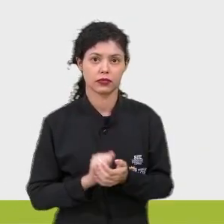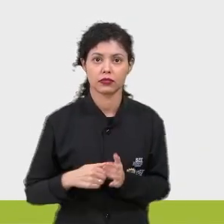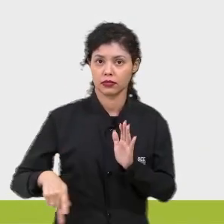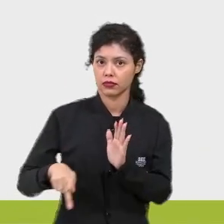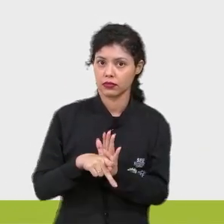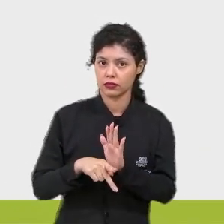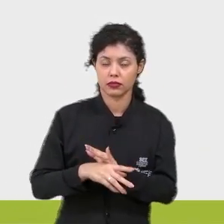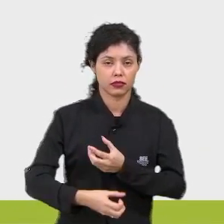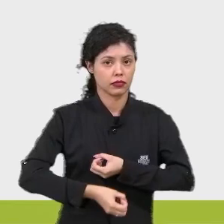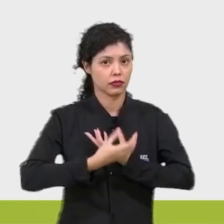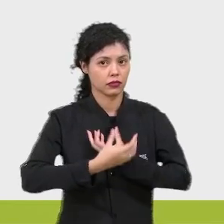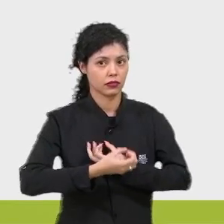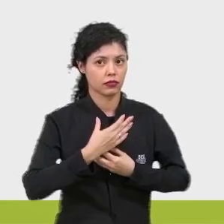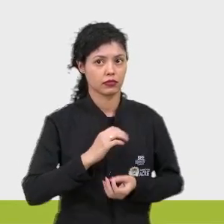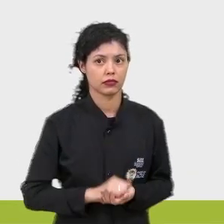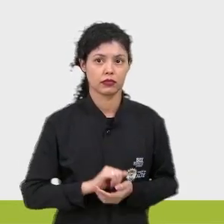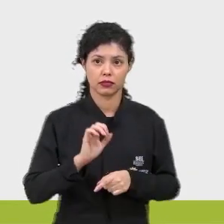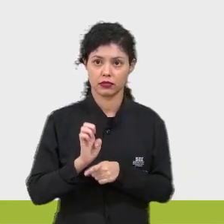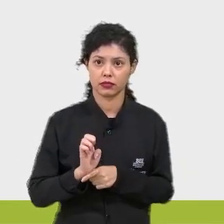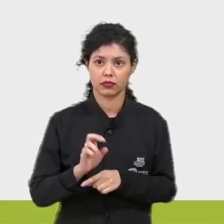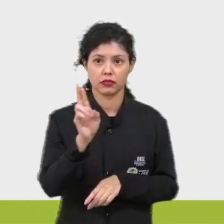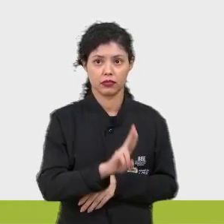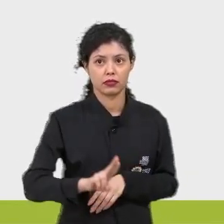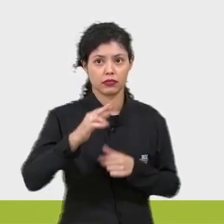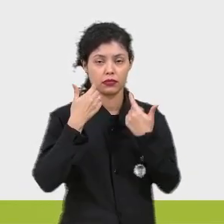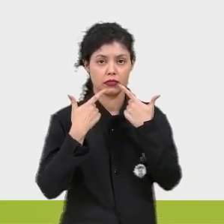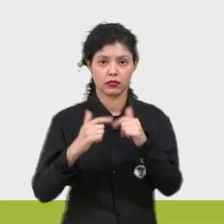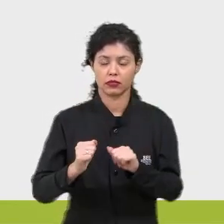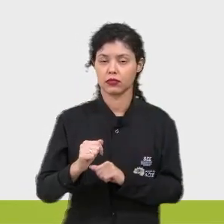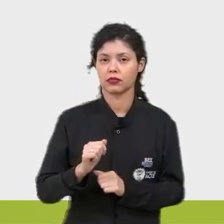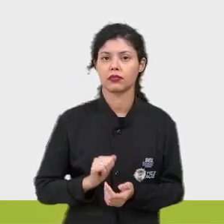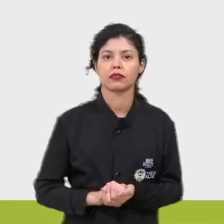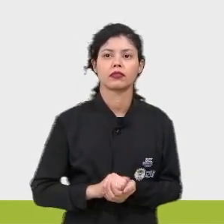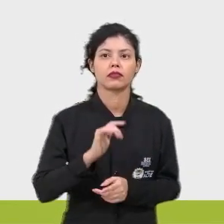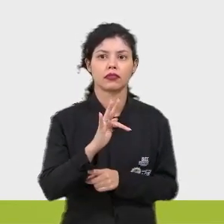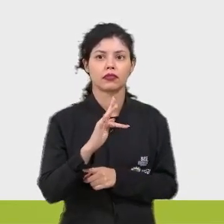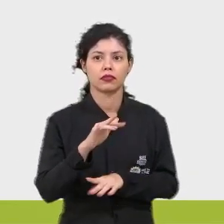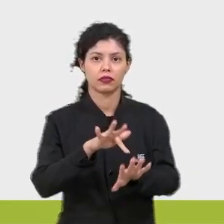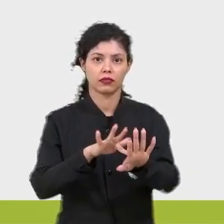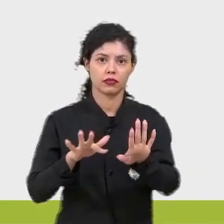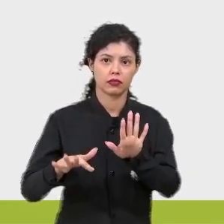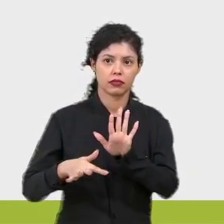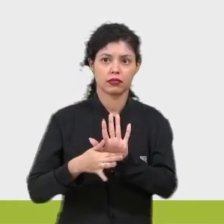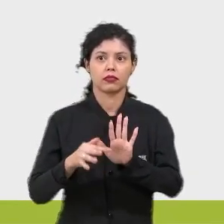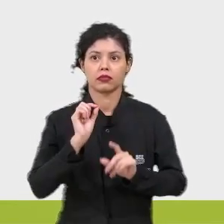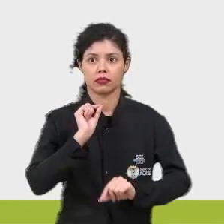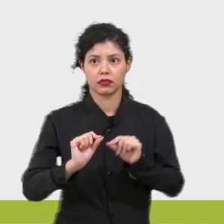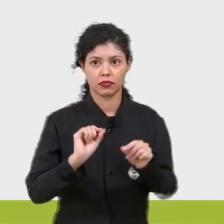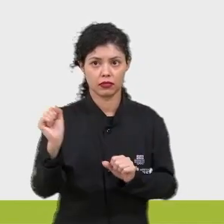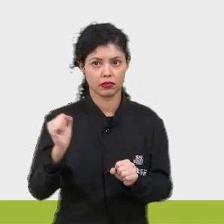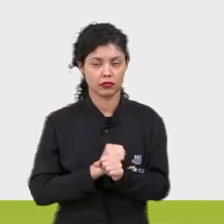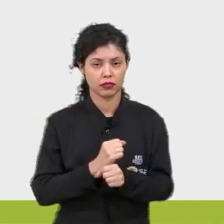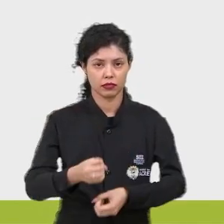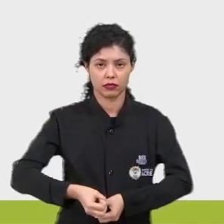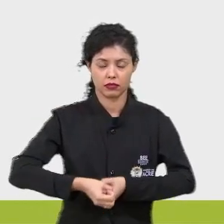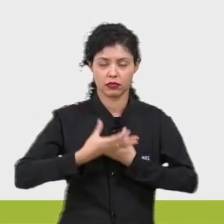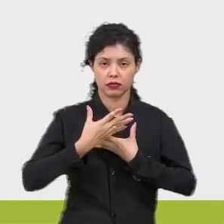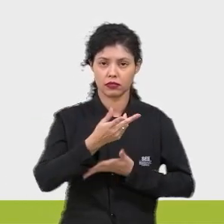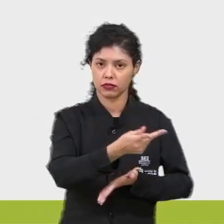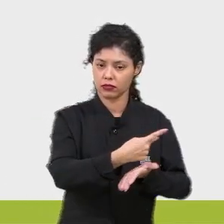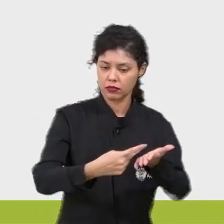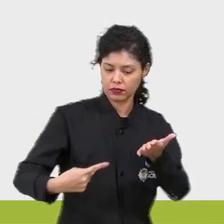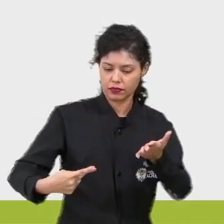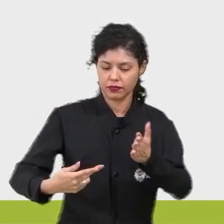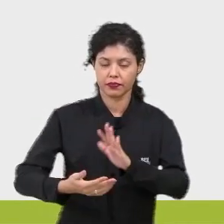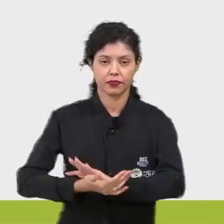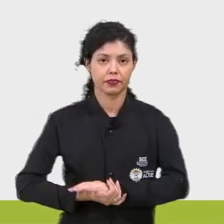típica de um poema. E letra E, utiliza a linguagem figurada na